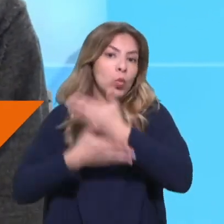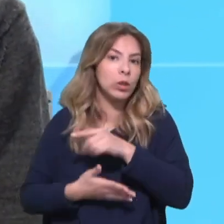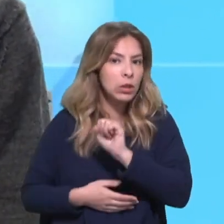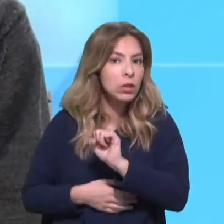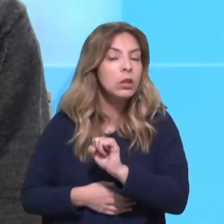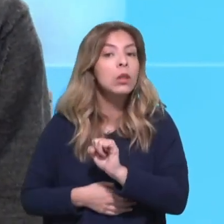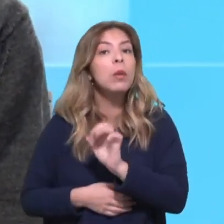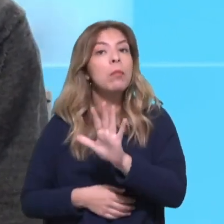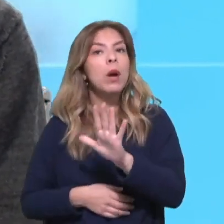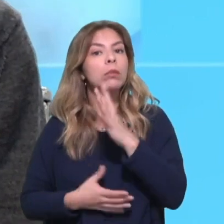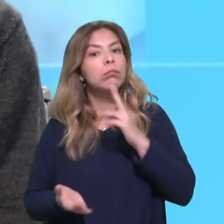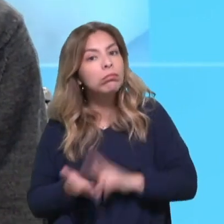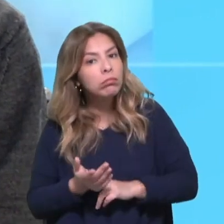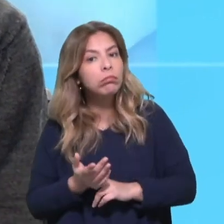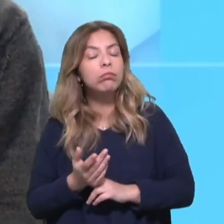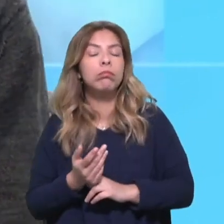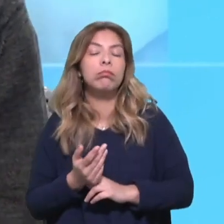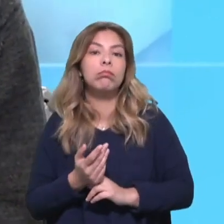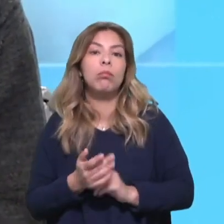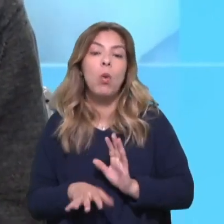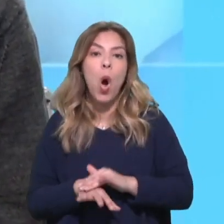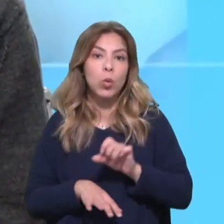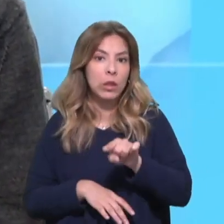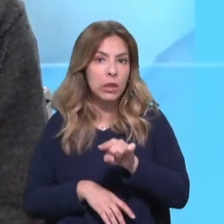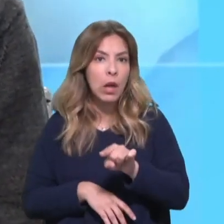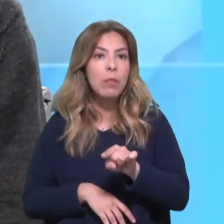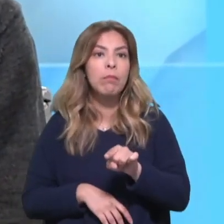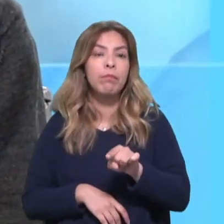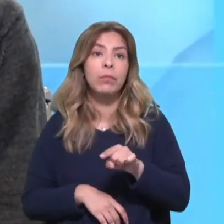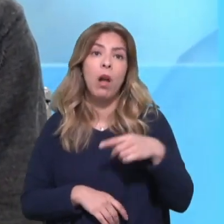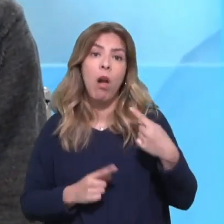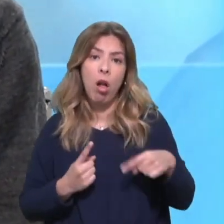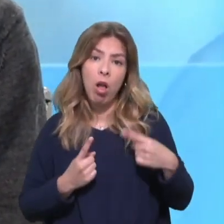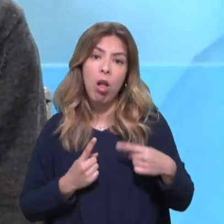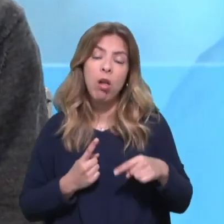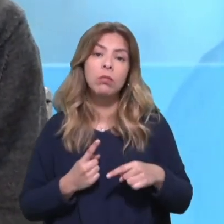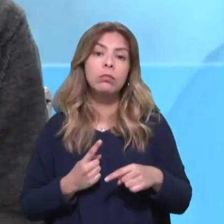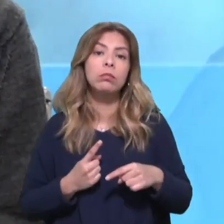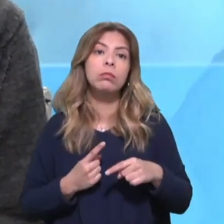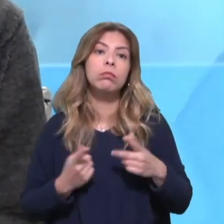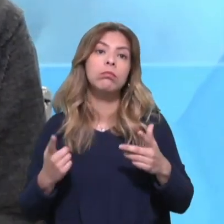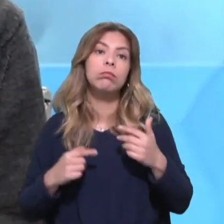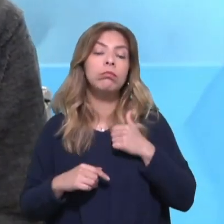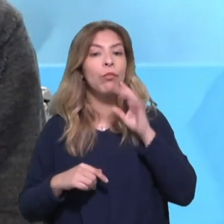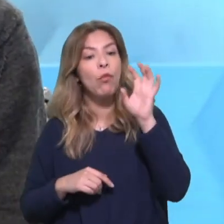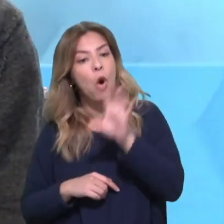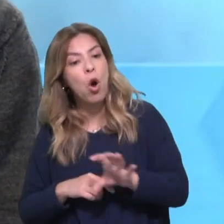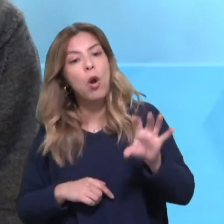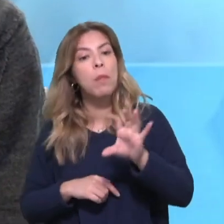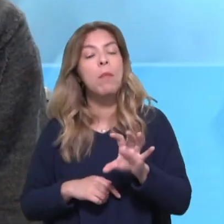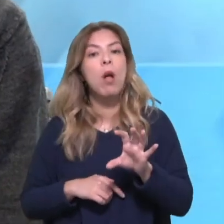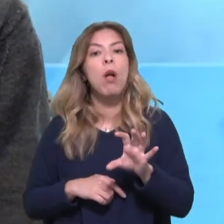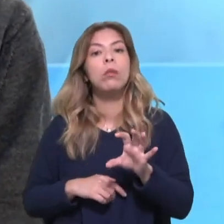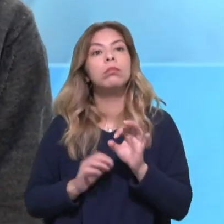é uma celebração que por si tem estes elementos todos. Vejamos que na sua forma completa a